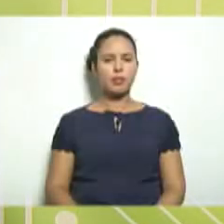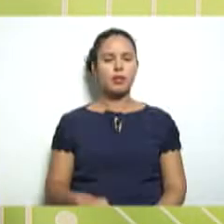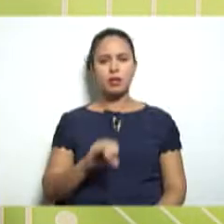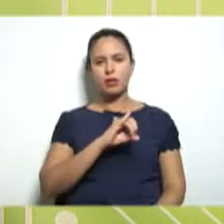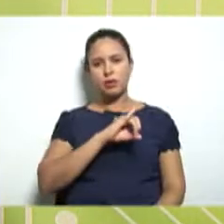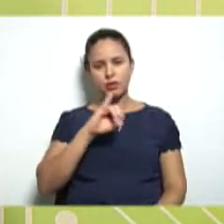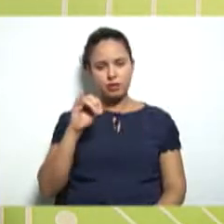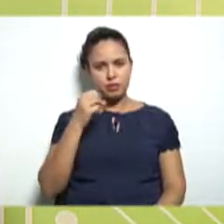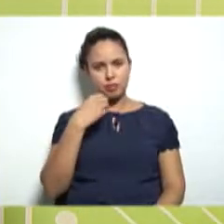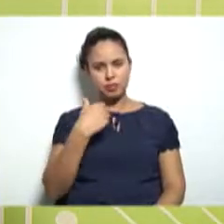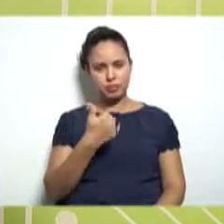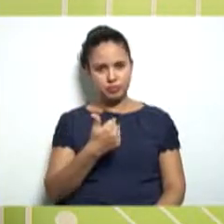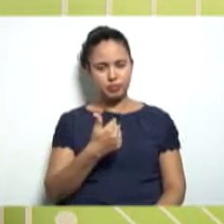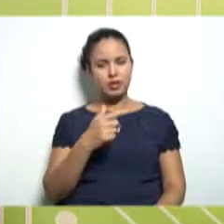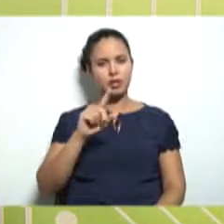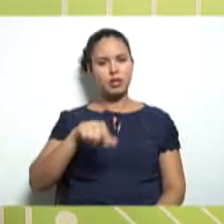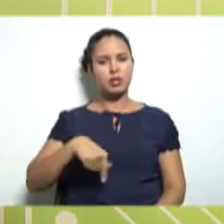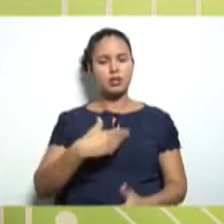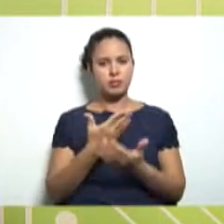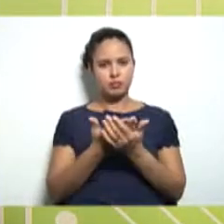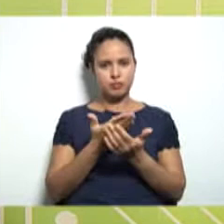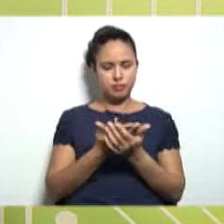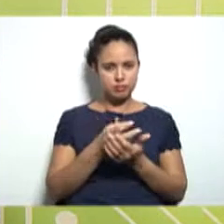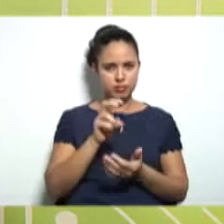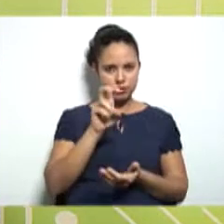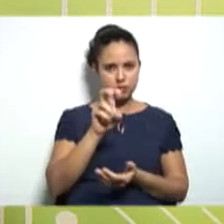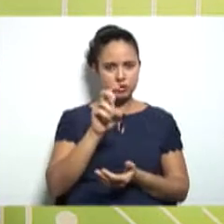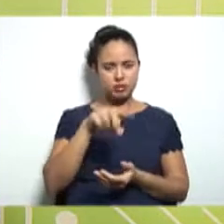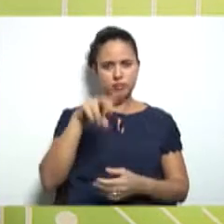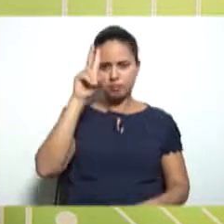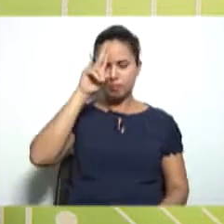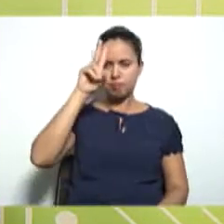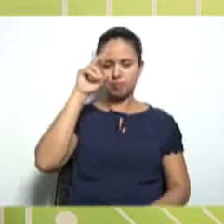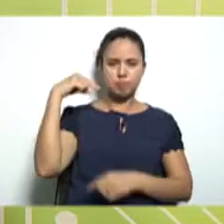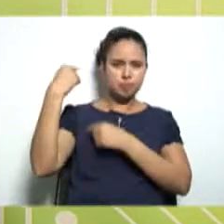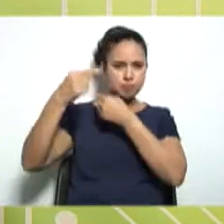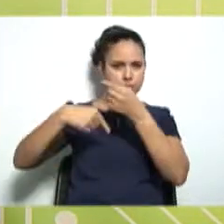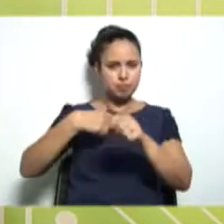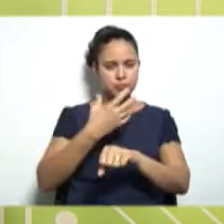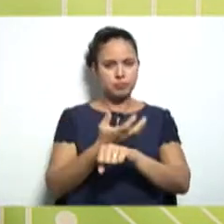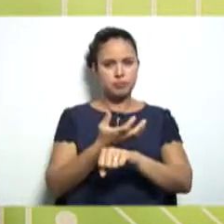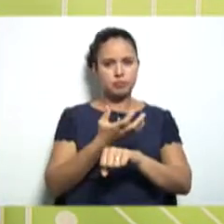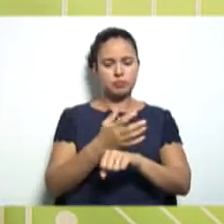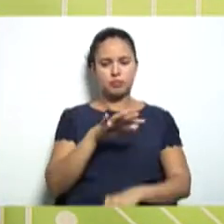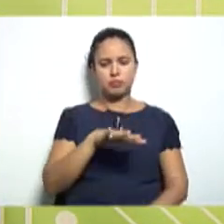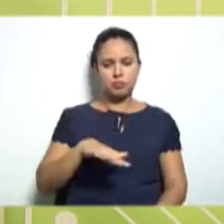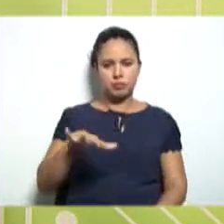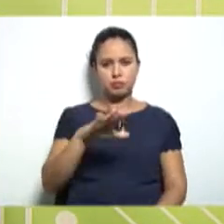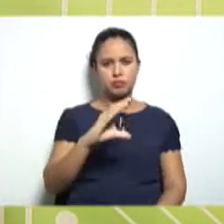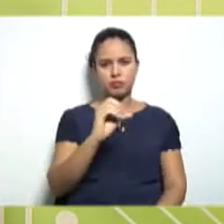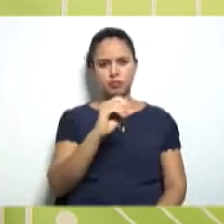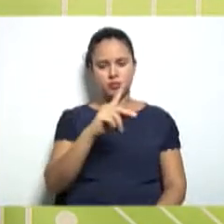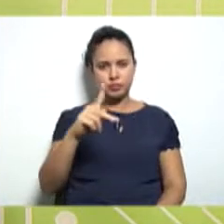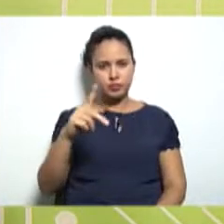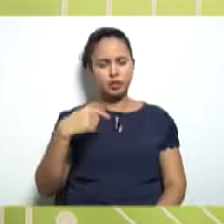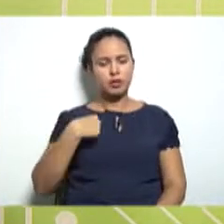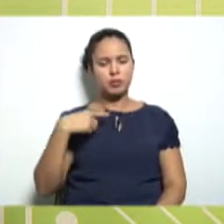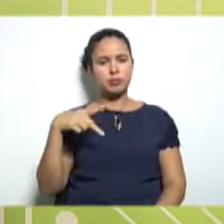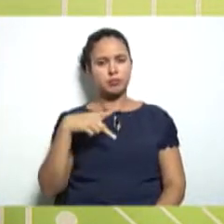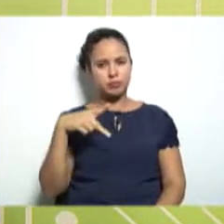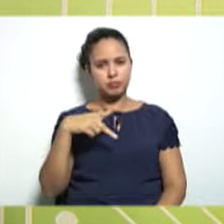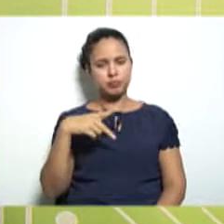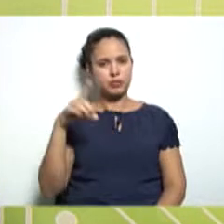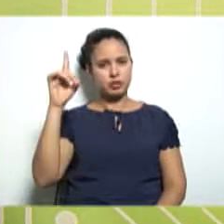Olá, essa é a nossa quinta aula, a aula de revisão da disciplina Ramos do Cooperativismo. Eu sou a professora